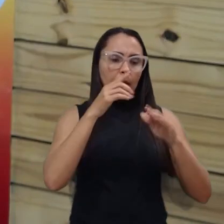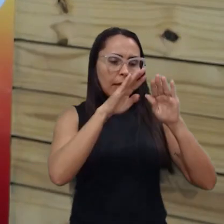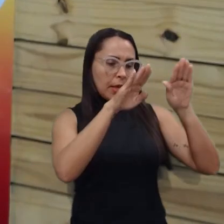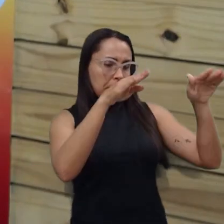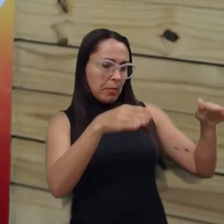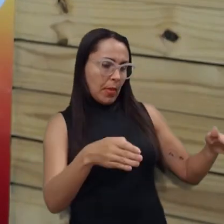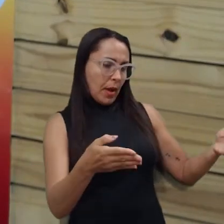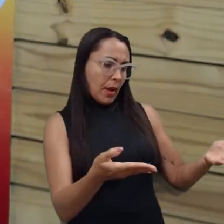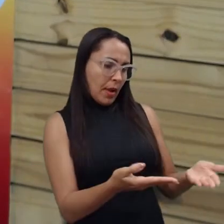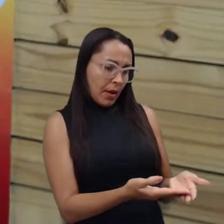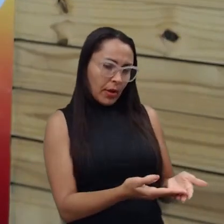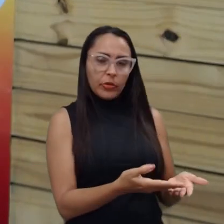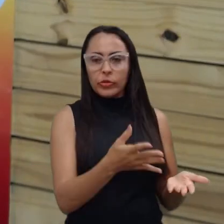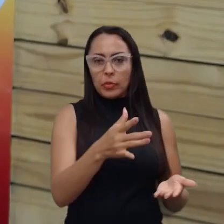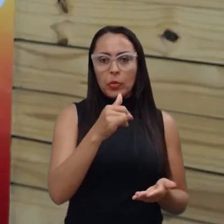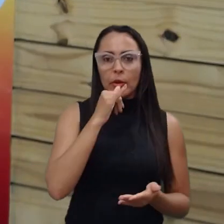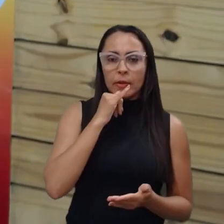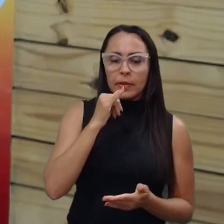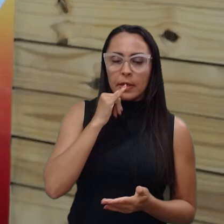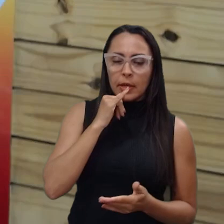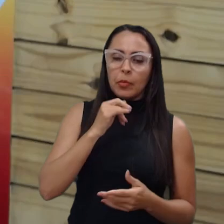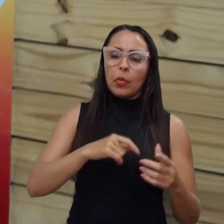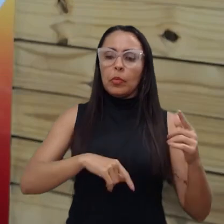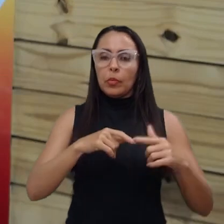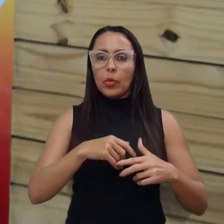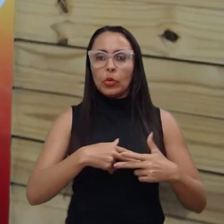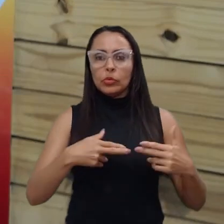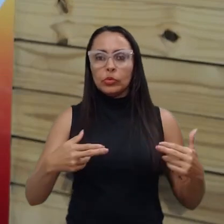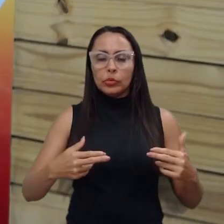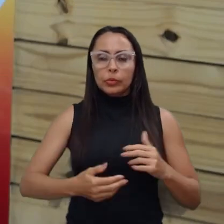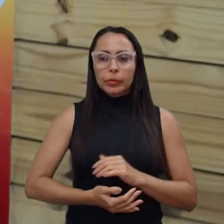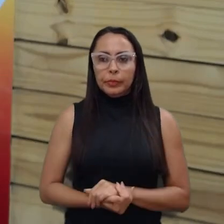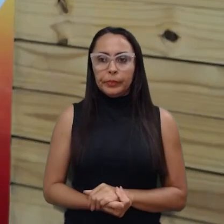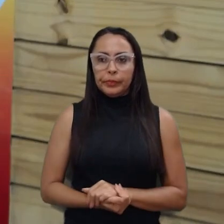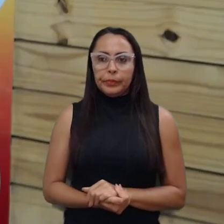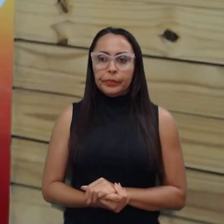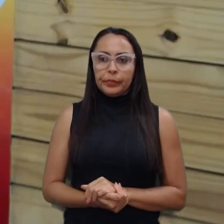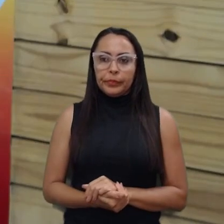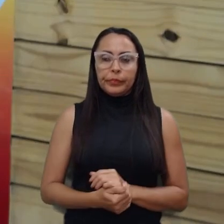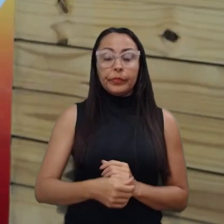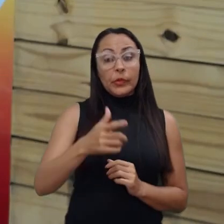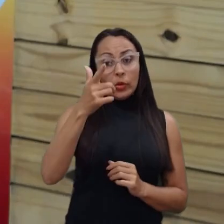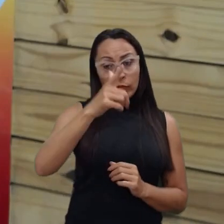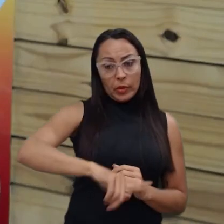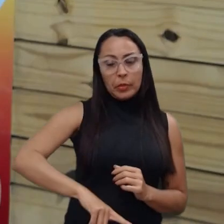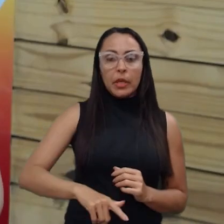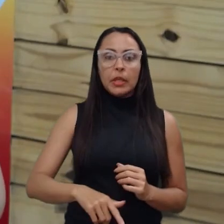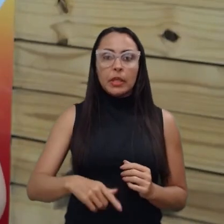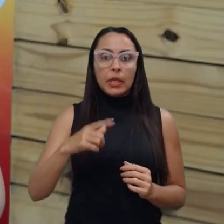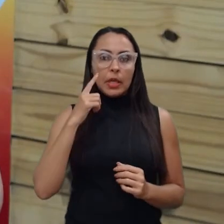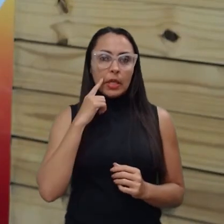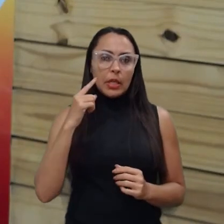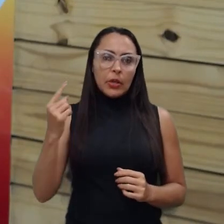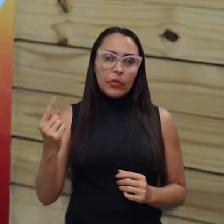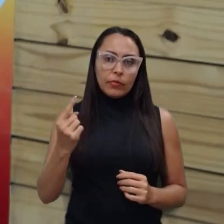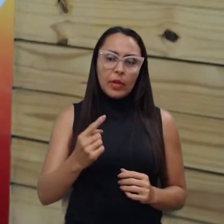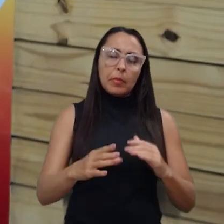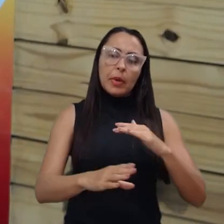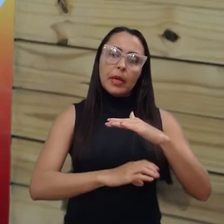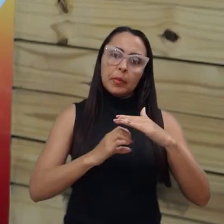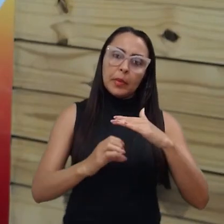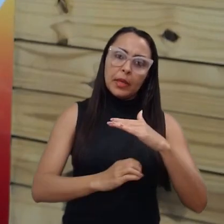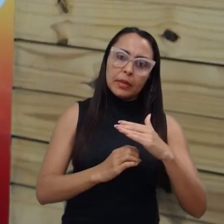exemplo, ou até aquele mesmo produto que já ficou em desuso, novamente ele vai vir para a empresa de